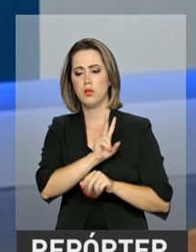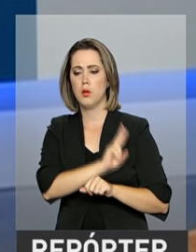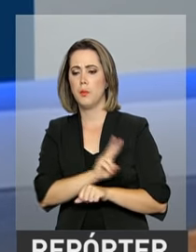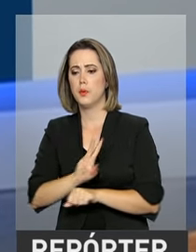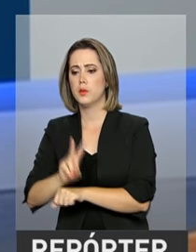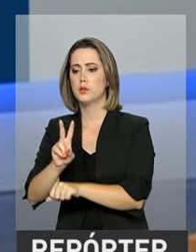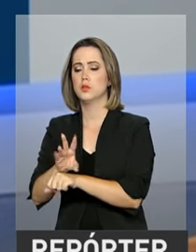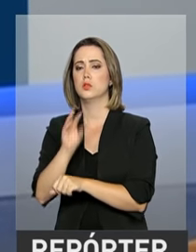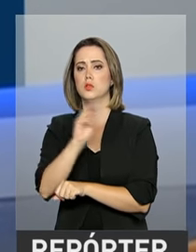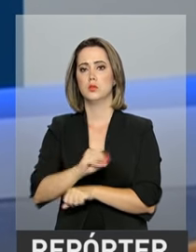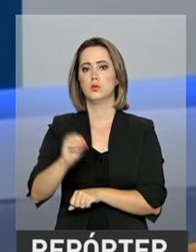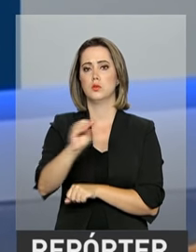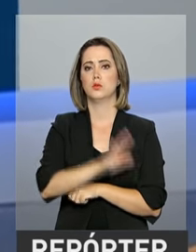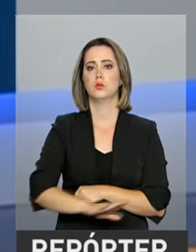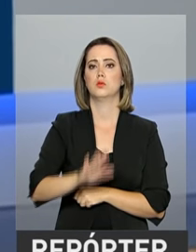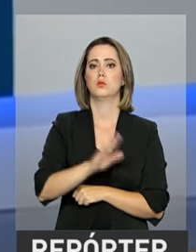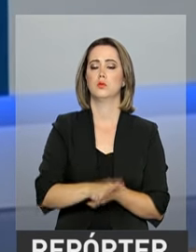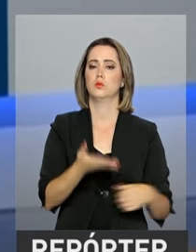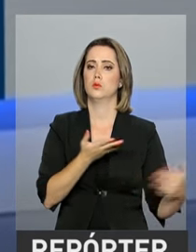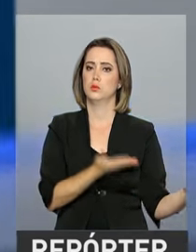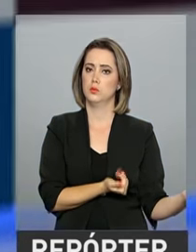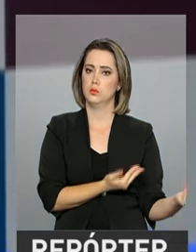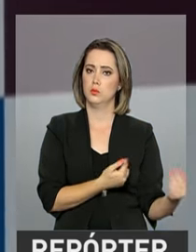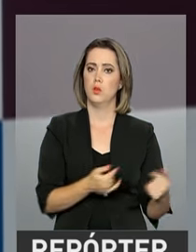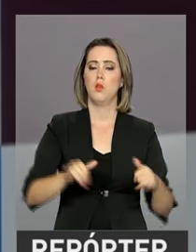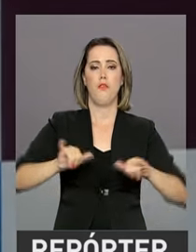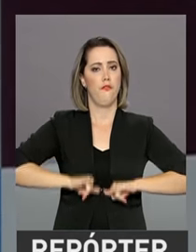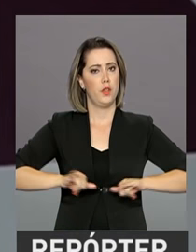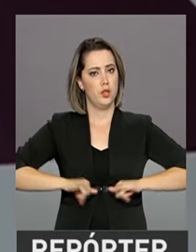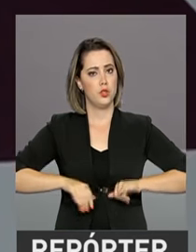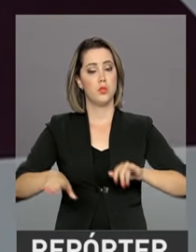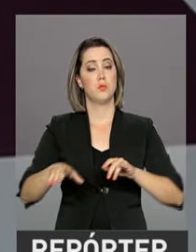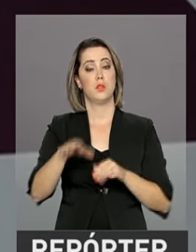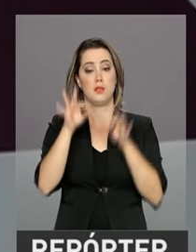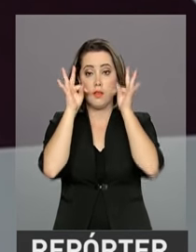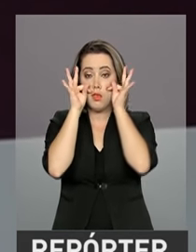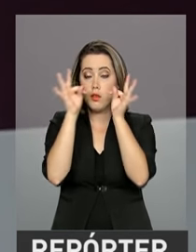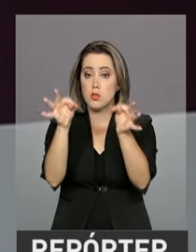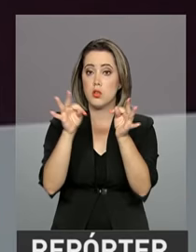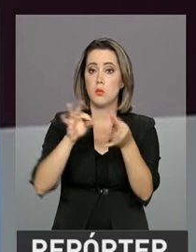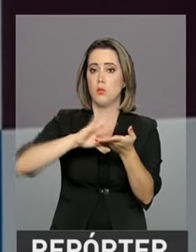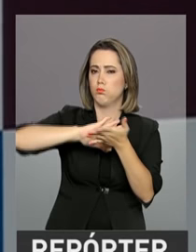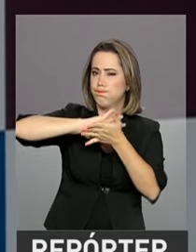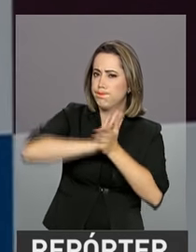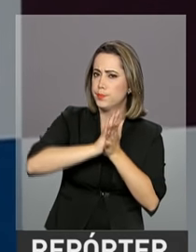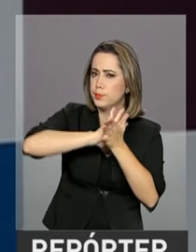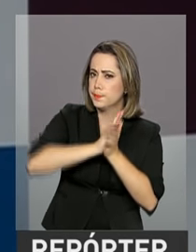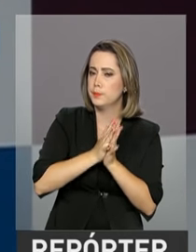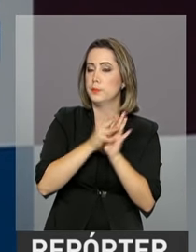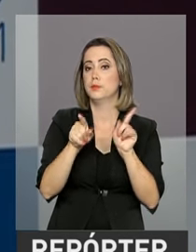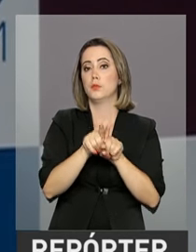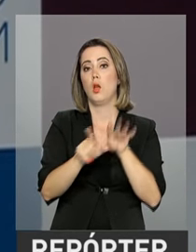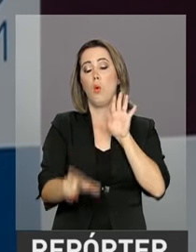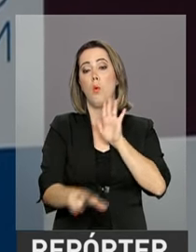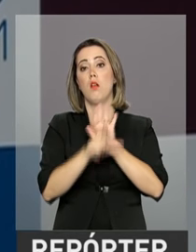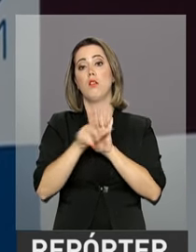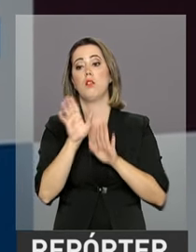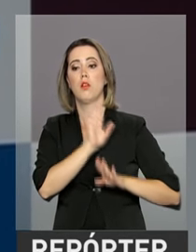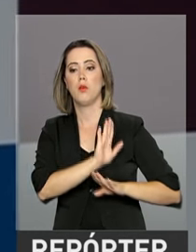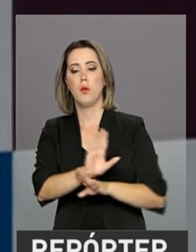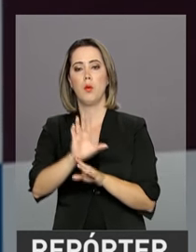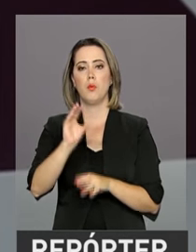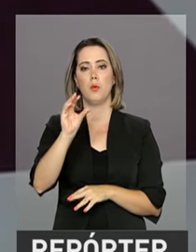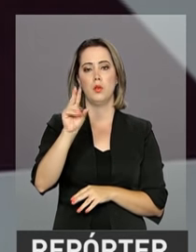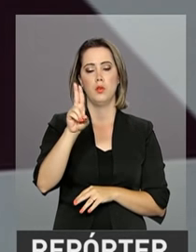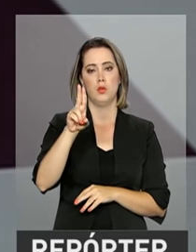proteção e o atendimento de crianças e adolescentes vítimas e testemunhas de agressões. Uma lei elaborada com a participação e o apoio do